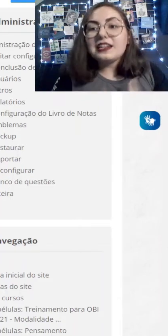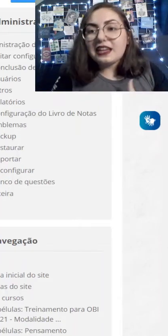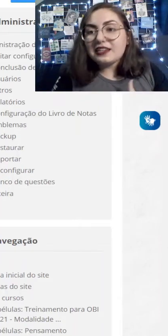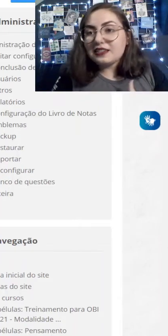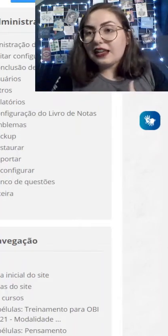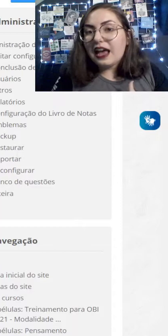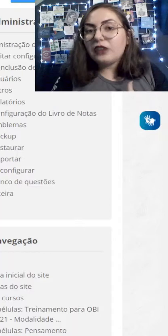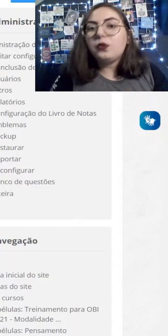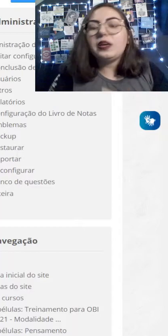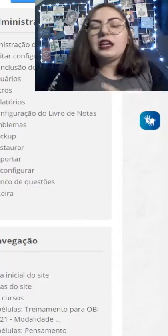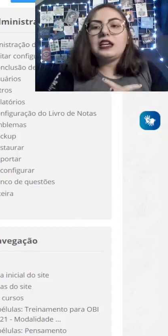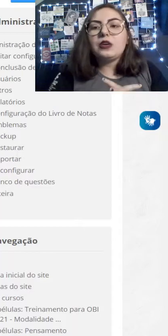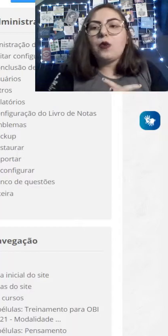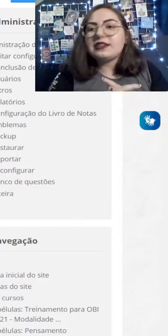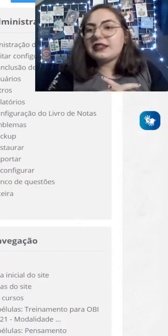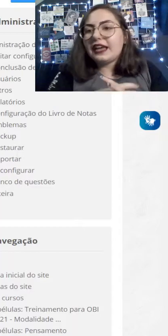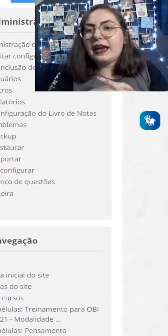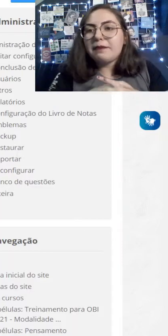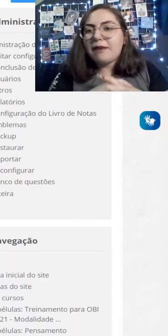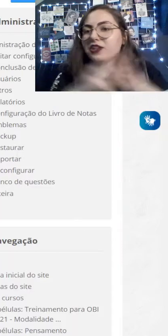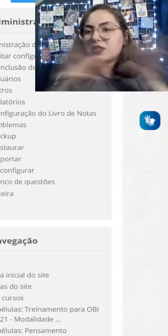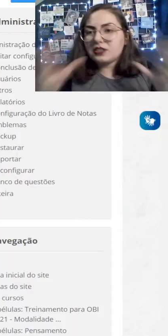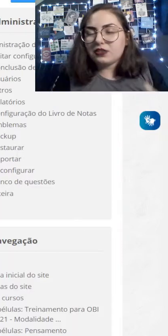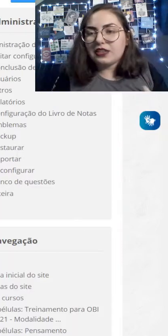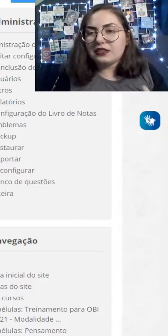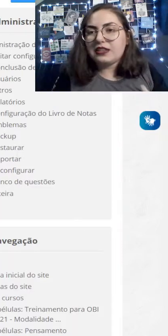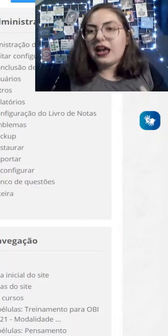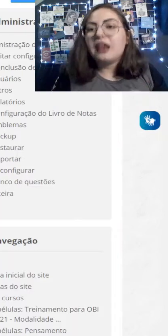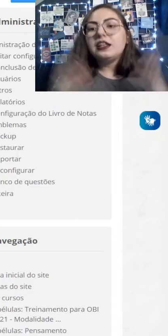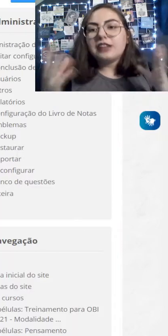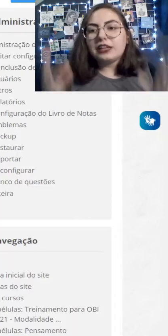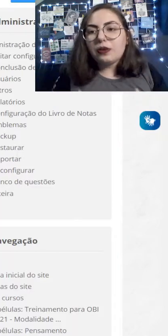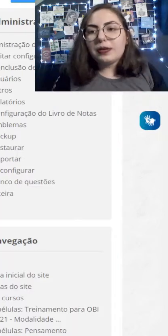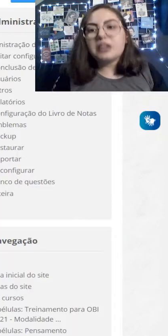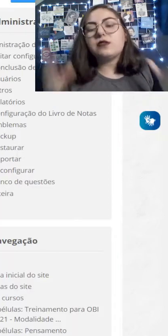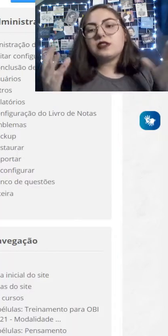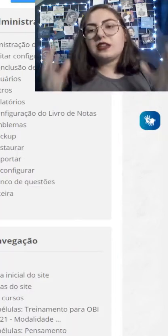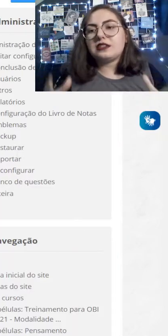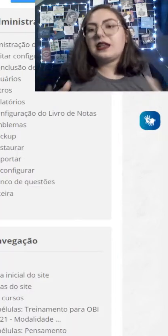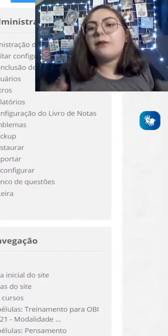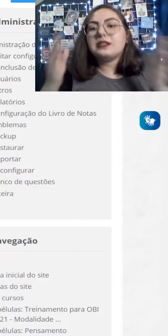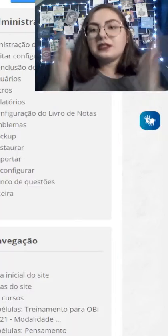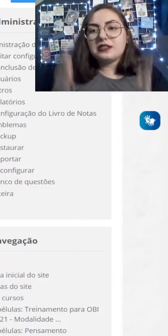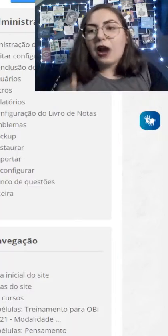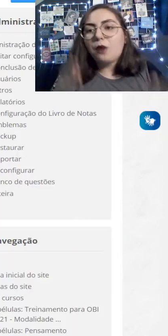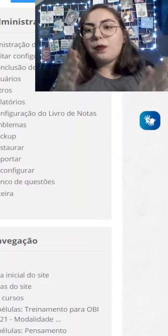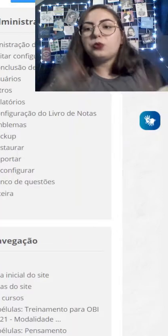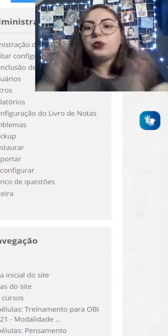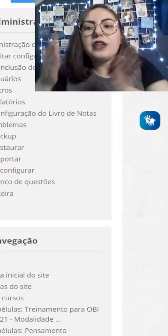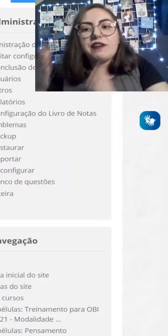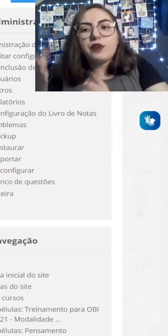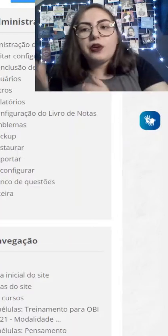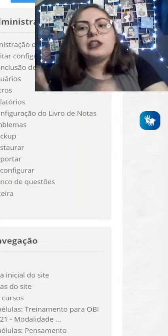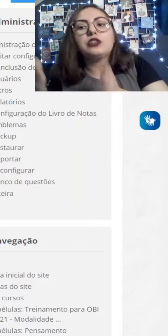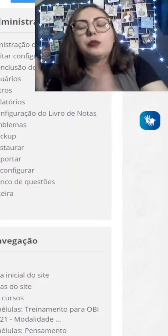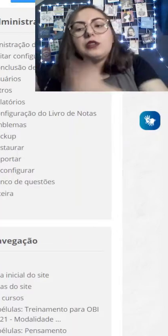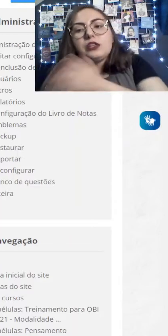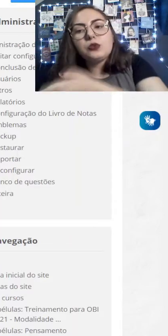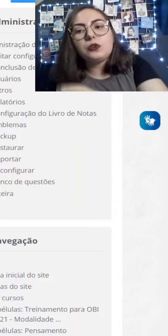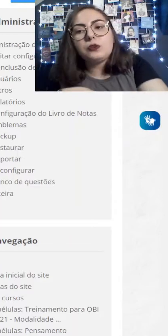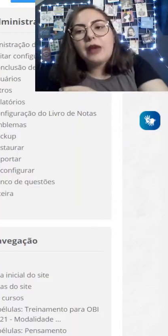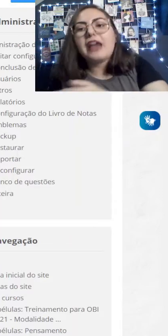explodir que ele está instalado em quaisquer páginas que você acessar naturalmente se você acessar a presenciar o ponto e